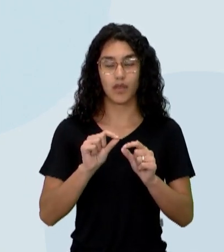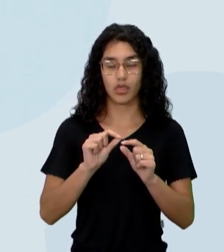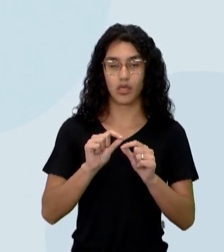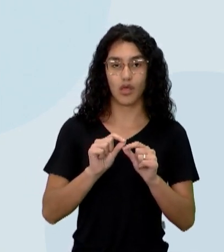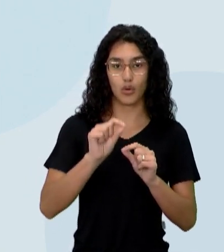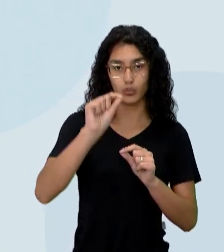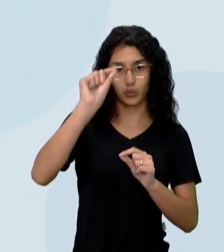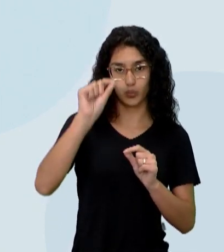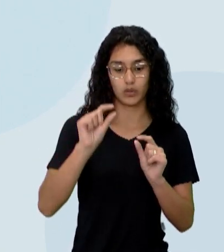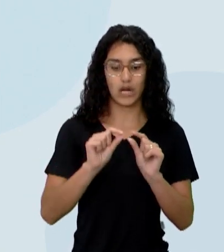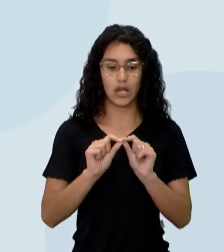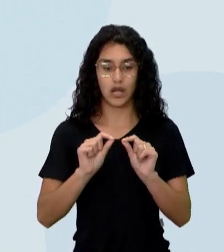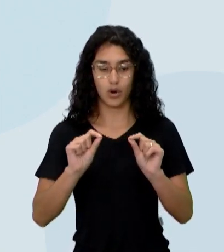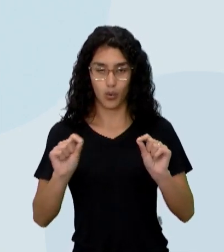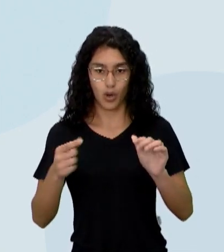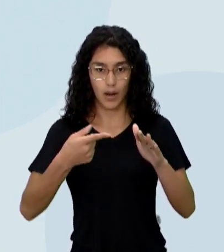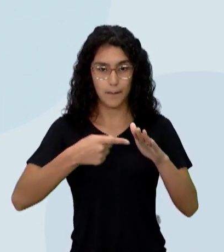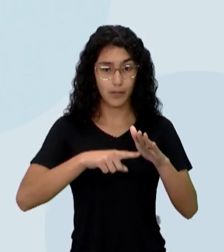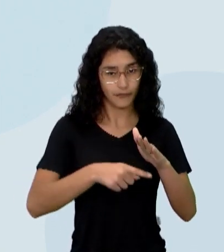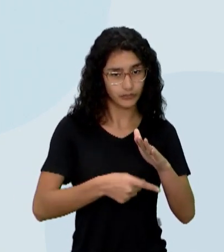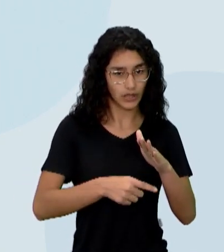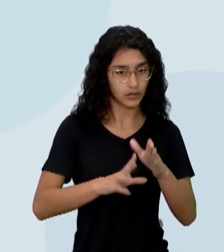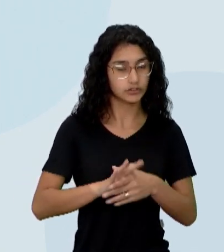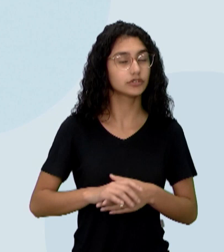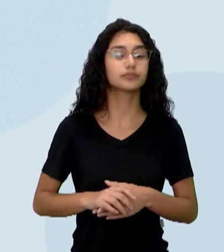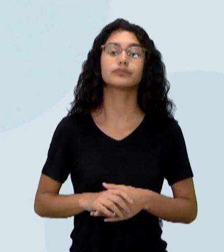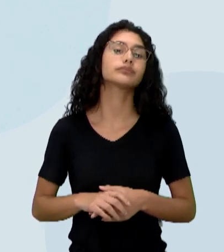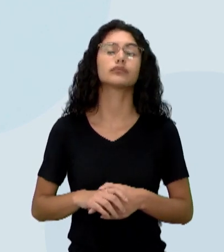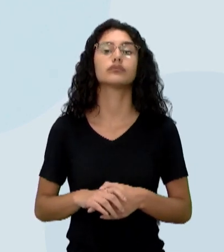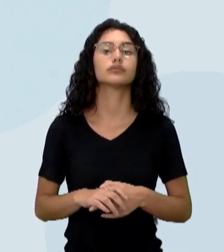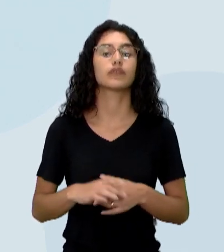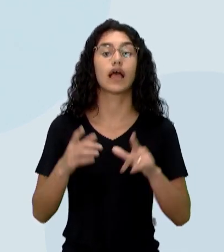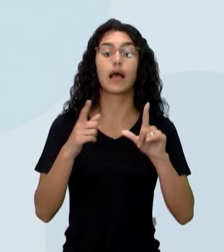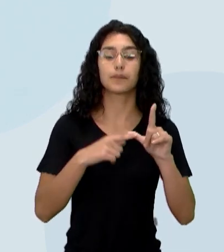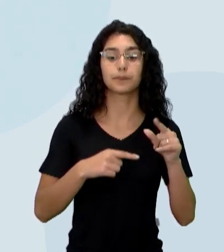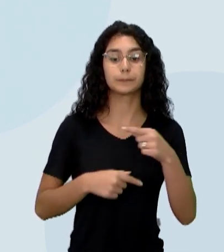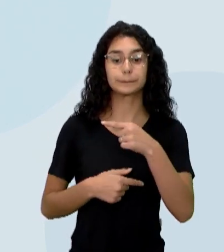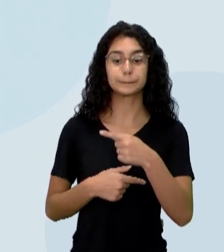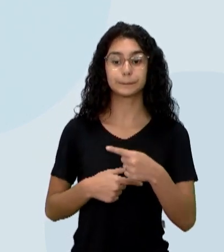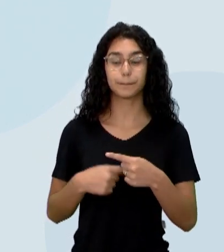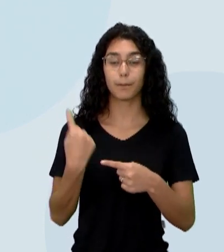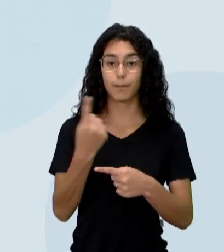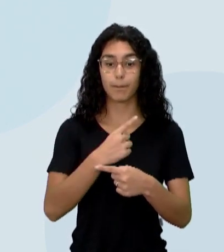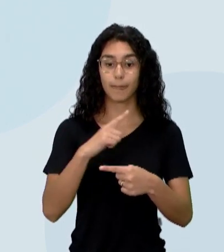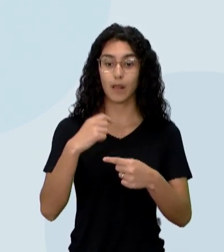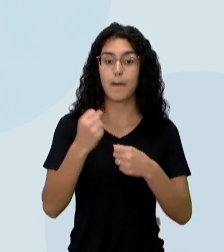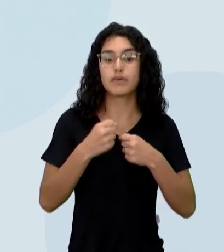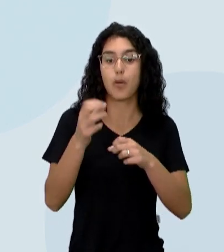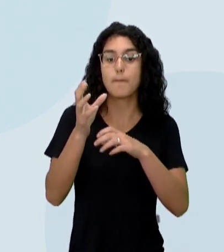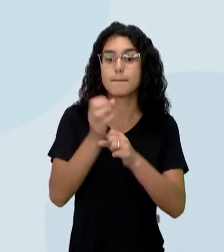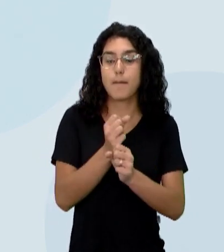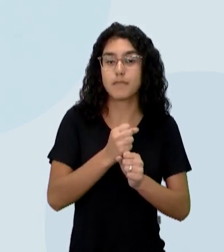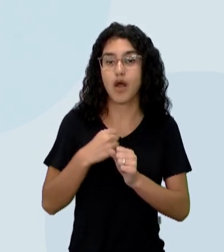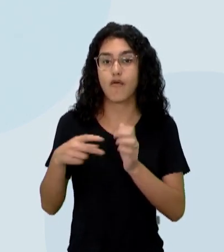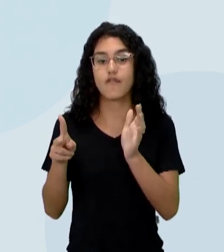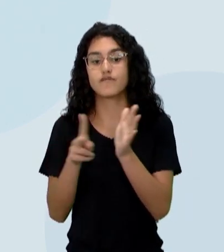largura e profundidade, né? Dessas figuras das alternativas aí, nós podemos calcular